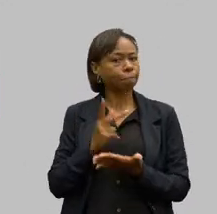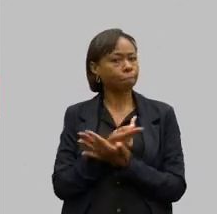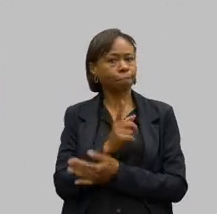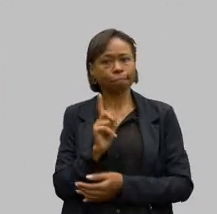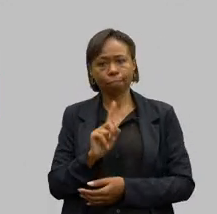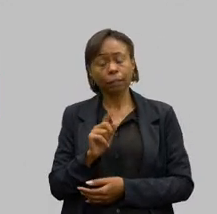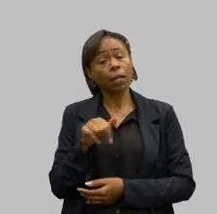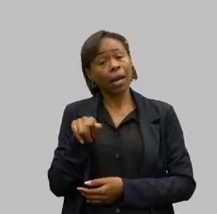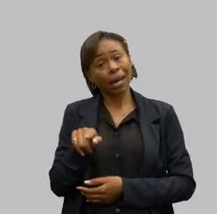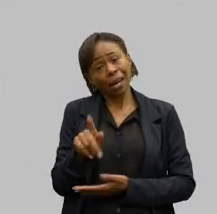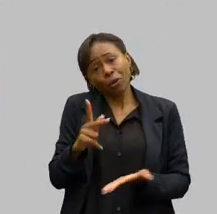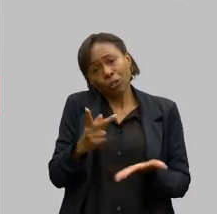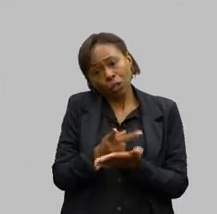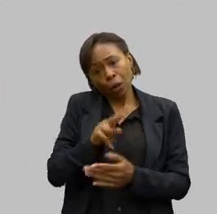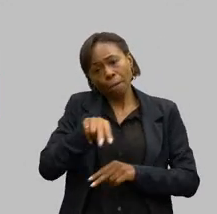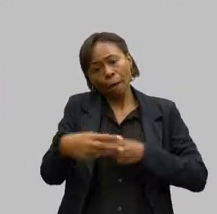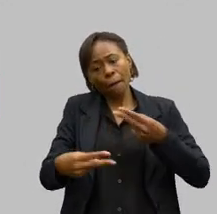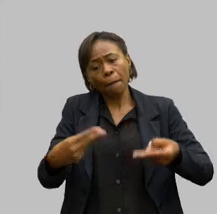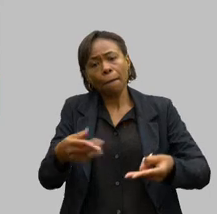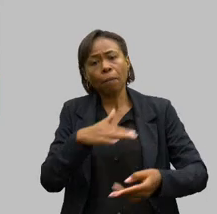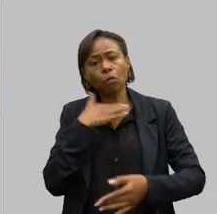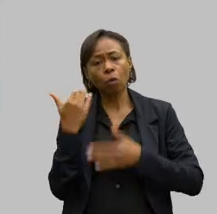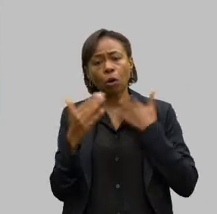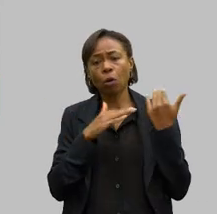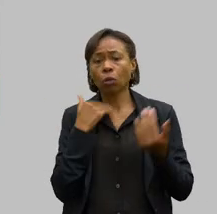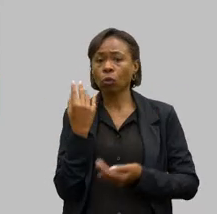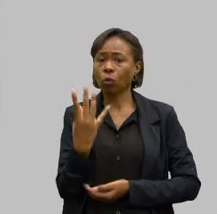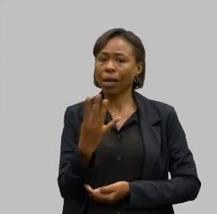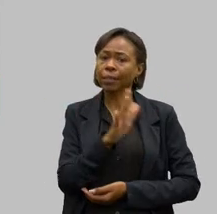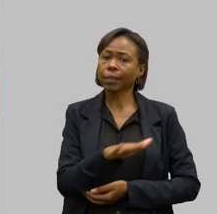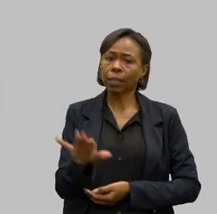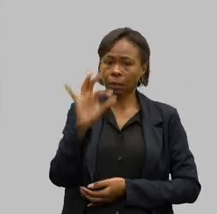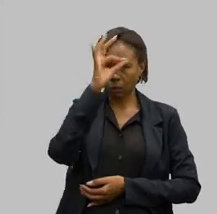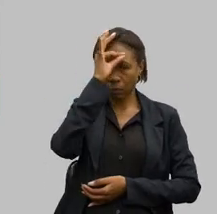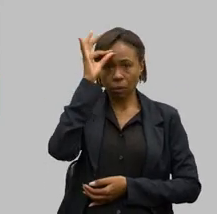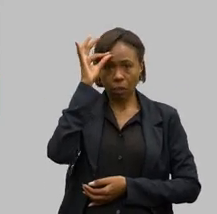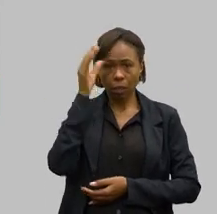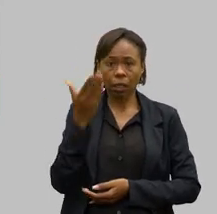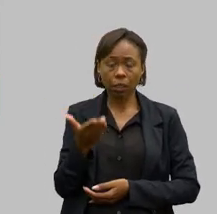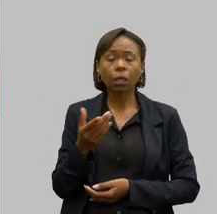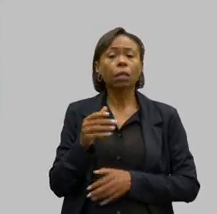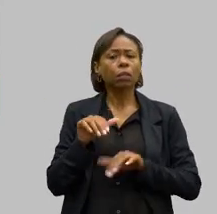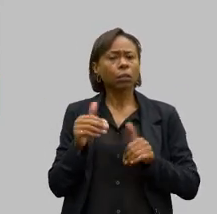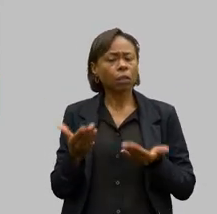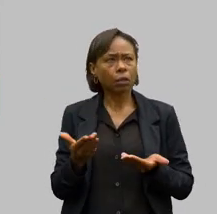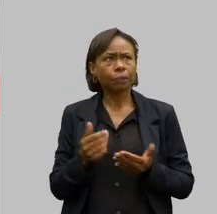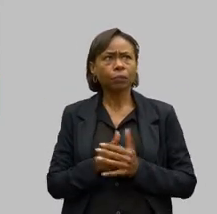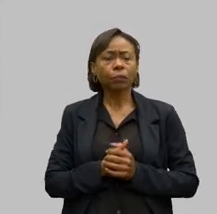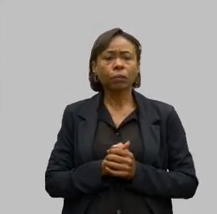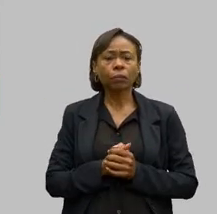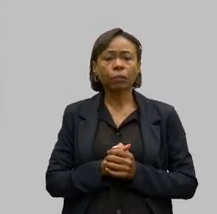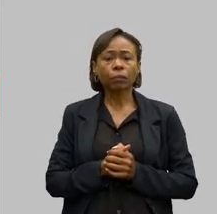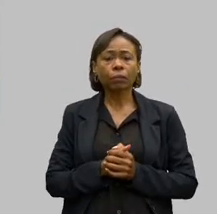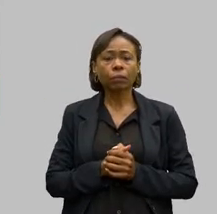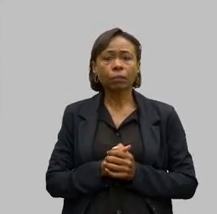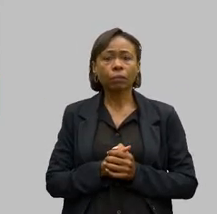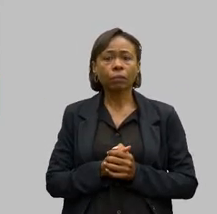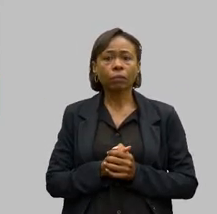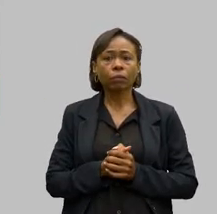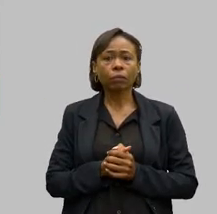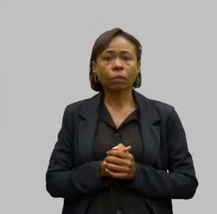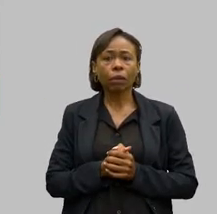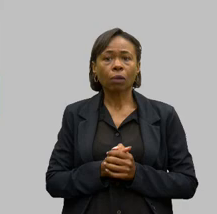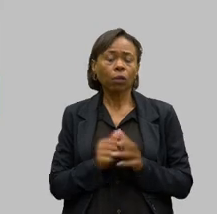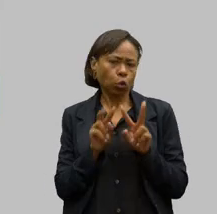acabamos perdendo quatro crianças inocentes. Então, salvo que o desrespeito